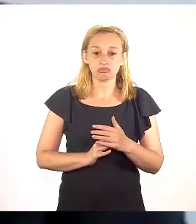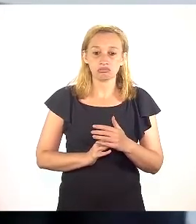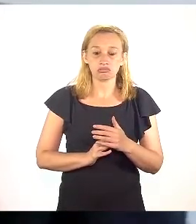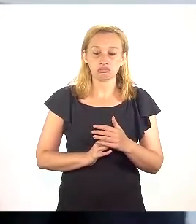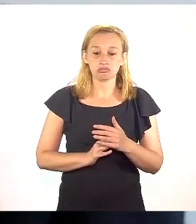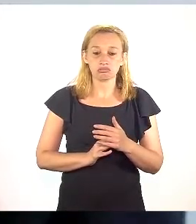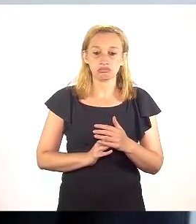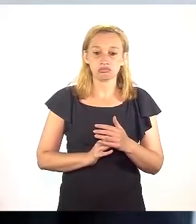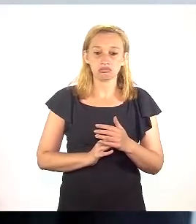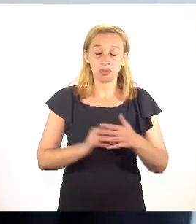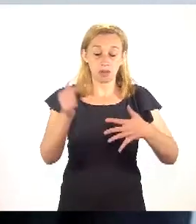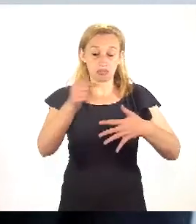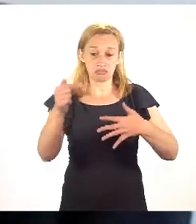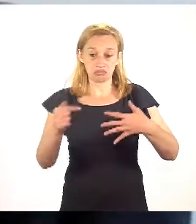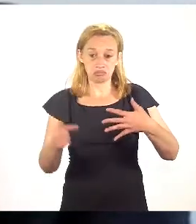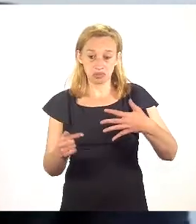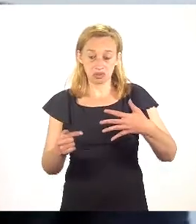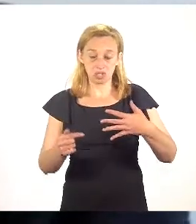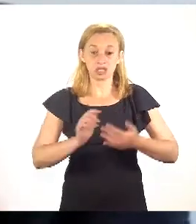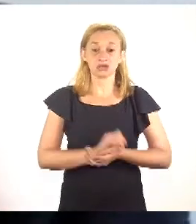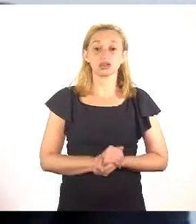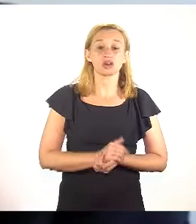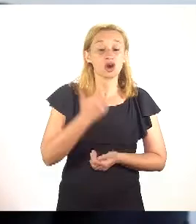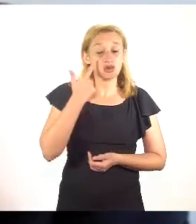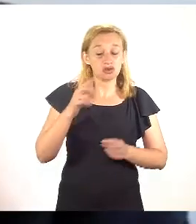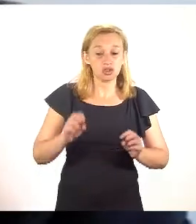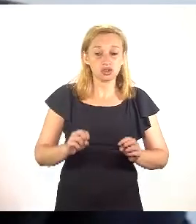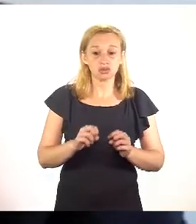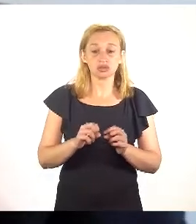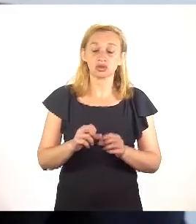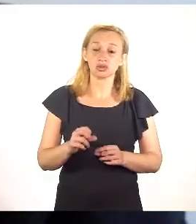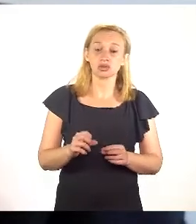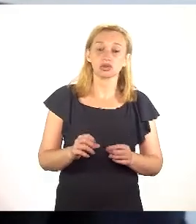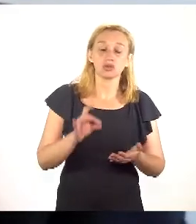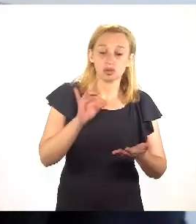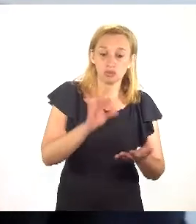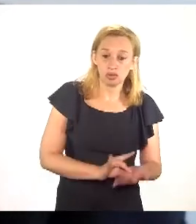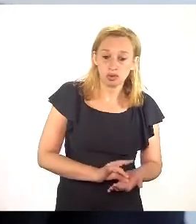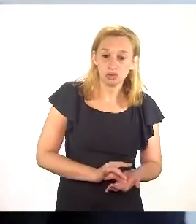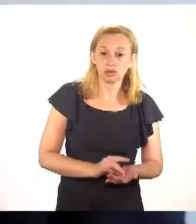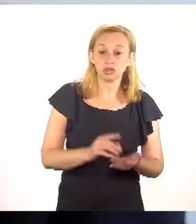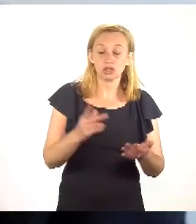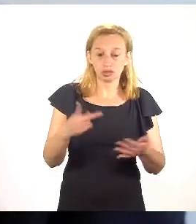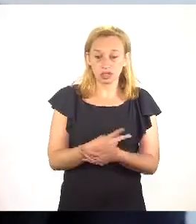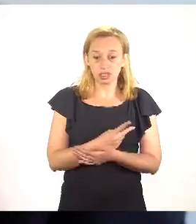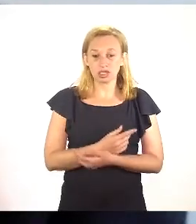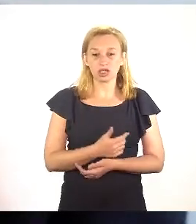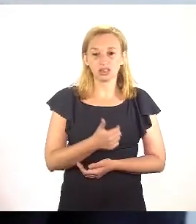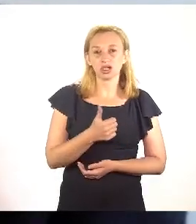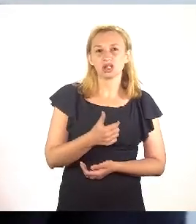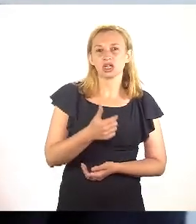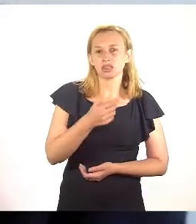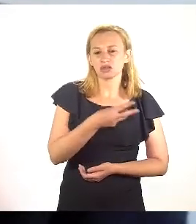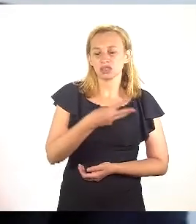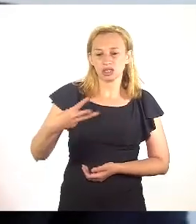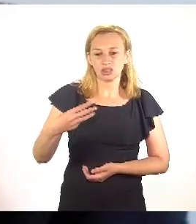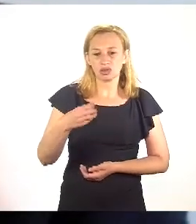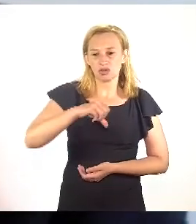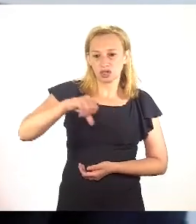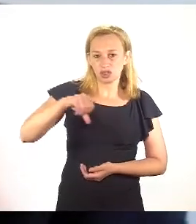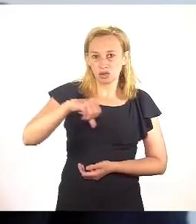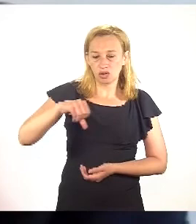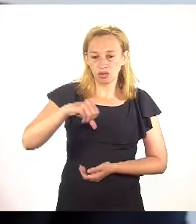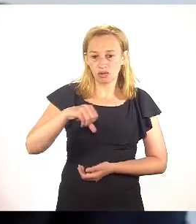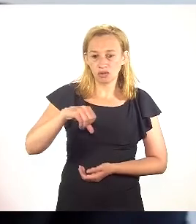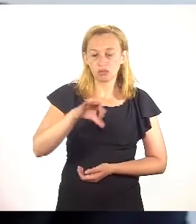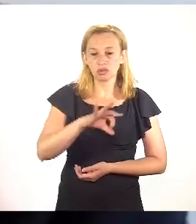em vista o atual cenário. Entender que em 2033, daqui a 13 anos, estamos com 99% do